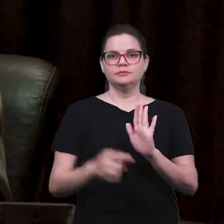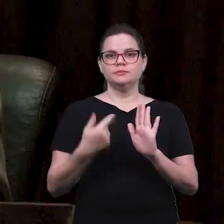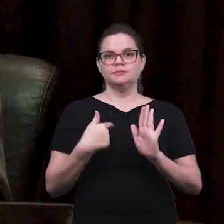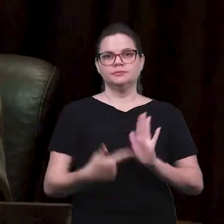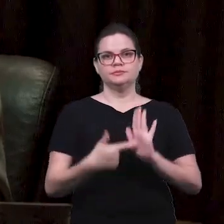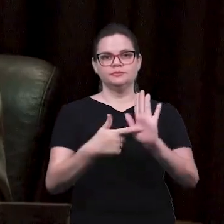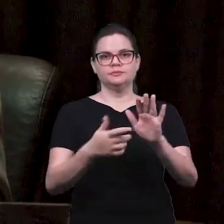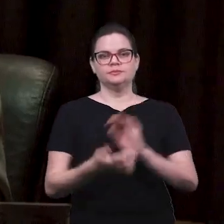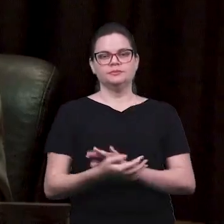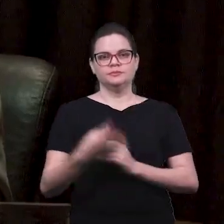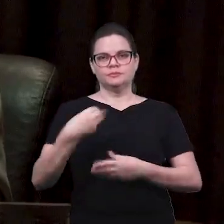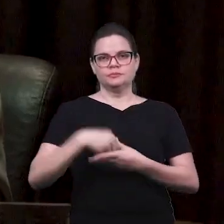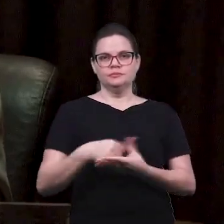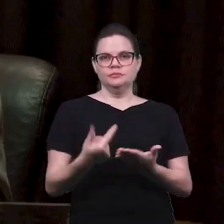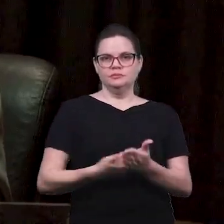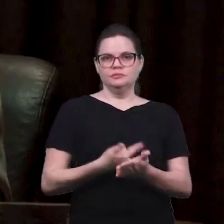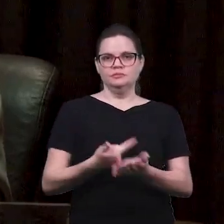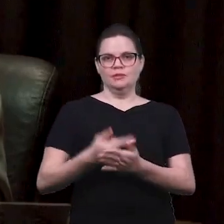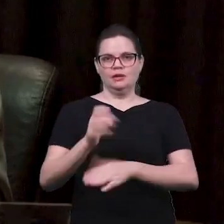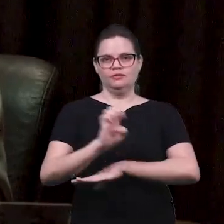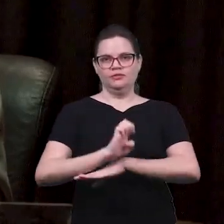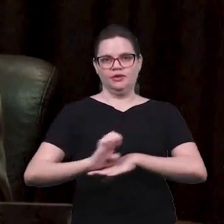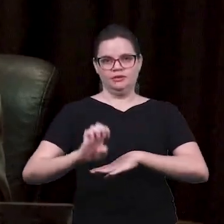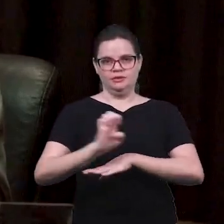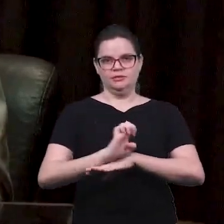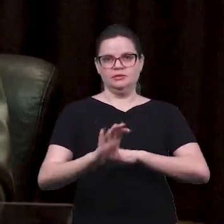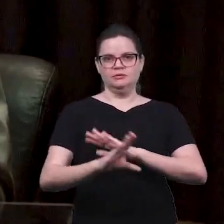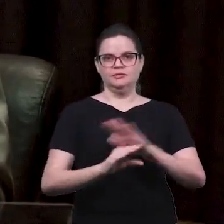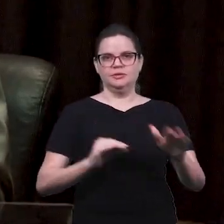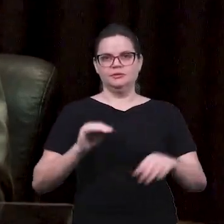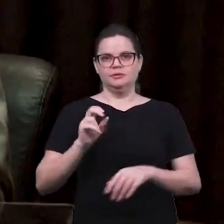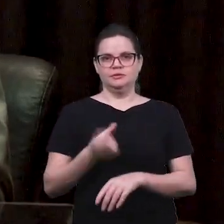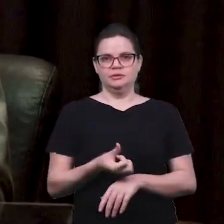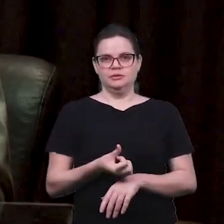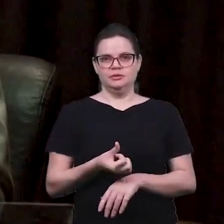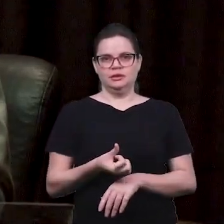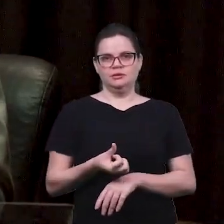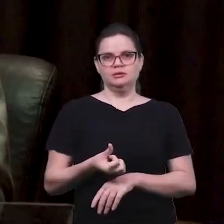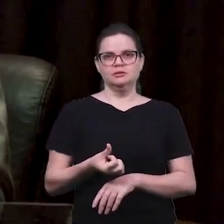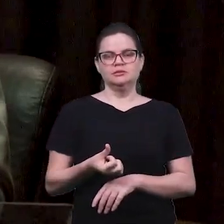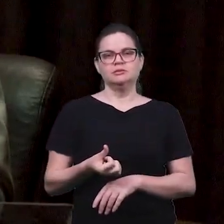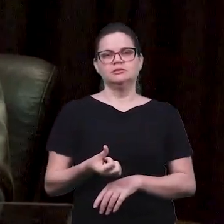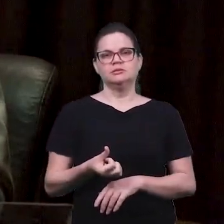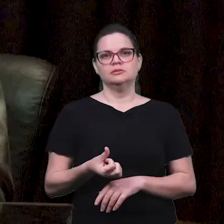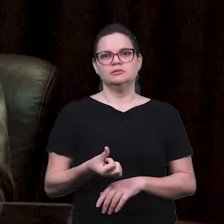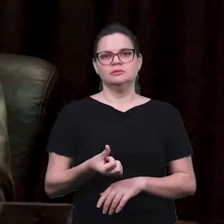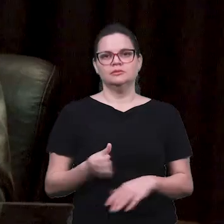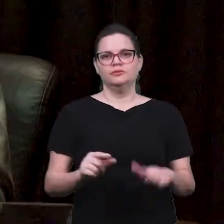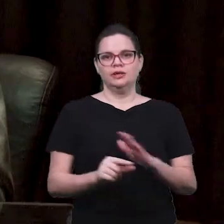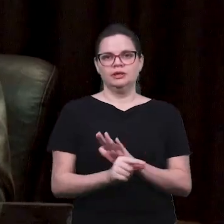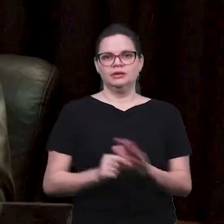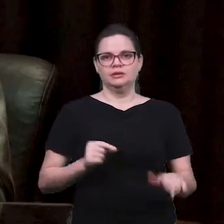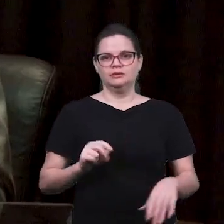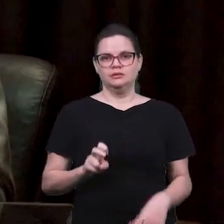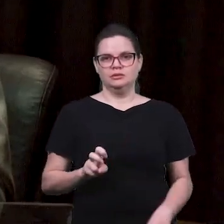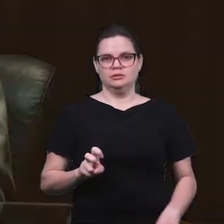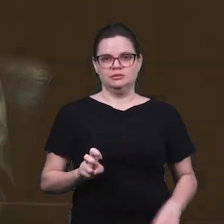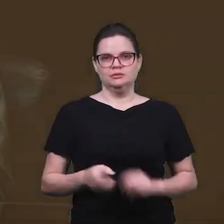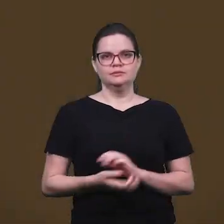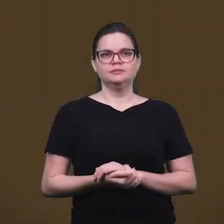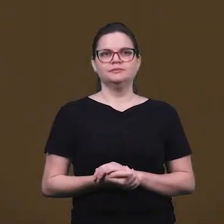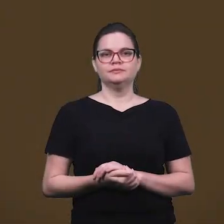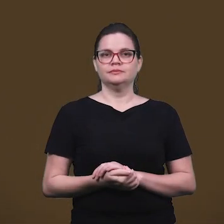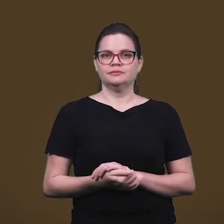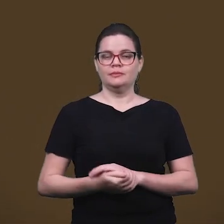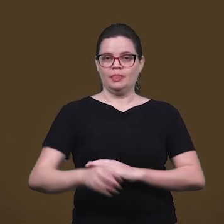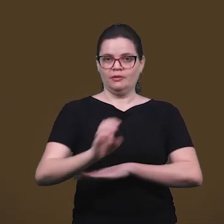apresentar aqui está na carta aos Efésios, no capítulo 6, a partir do versículo 5. Então, carta